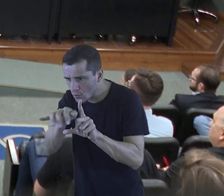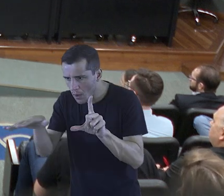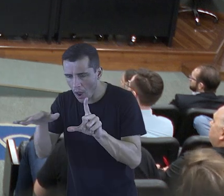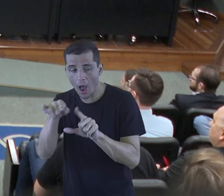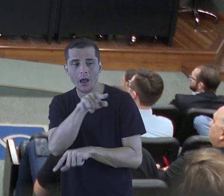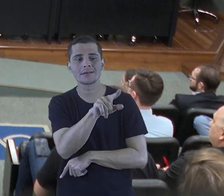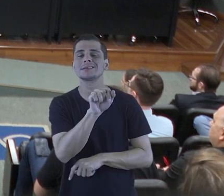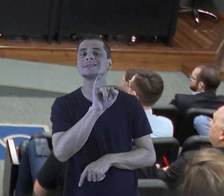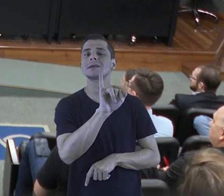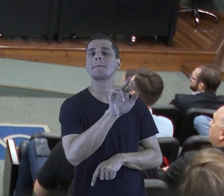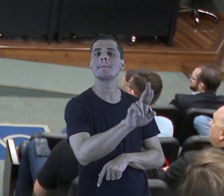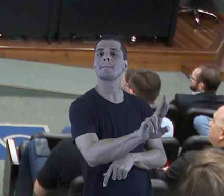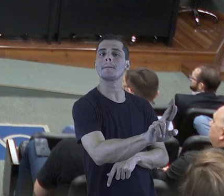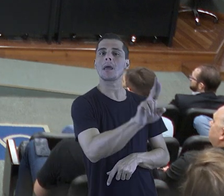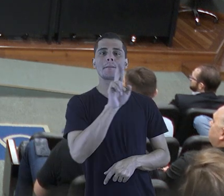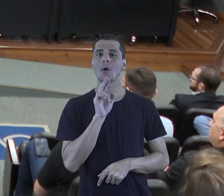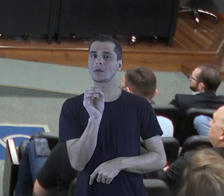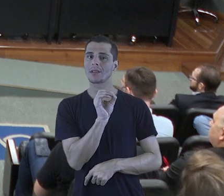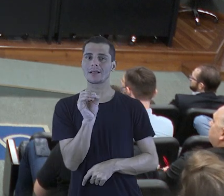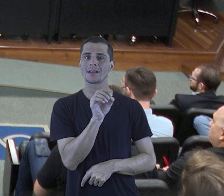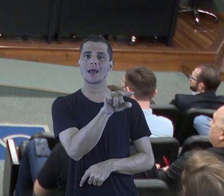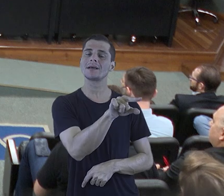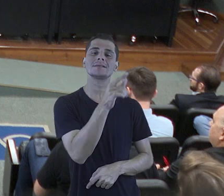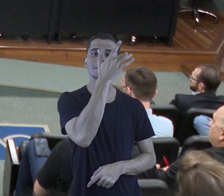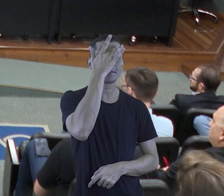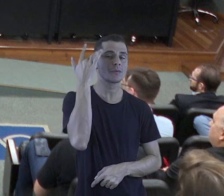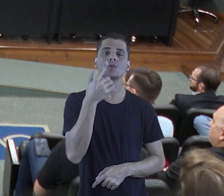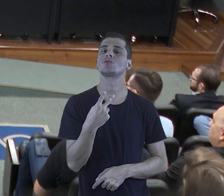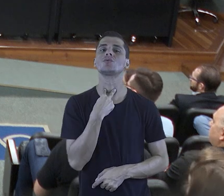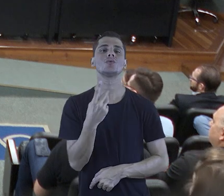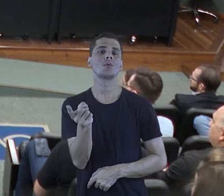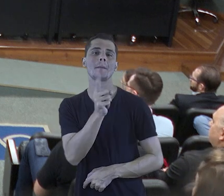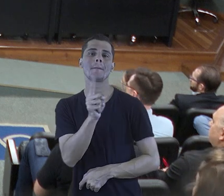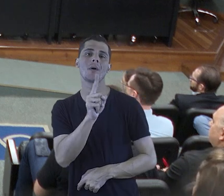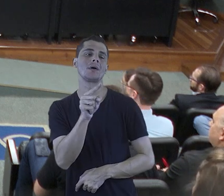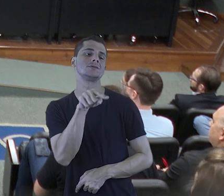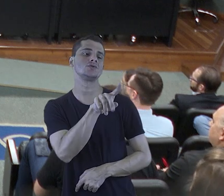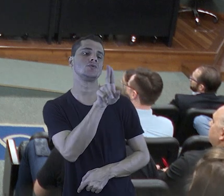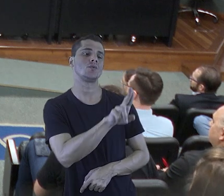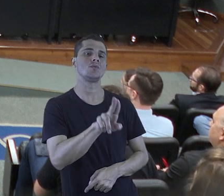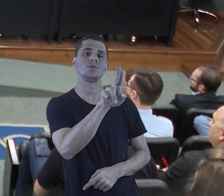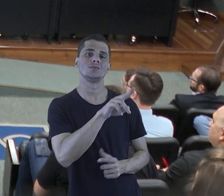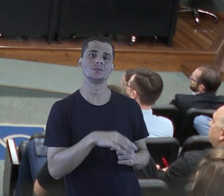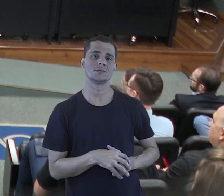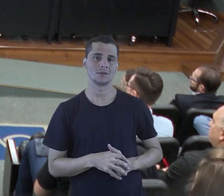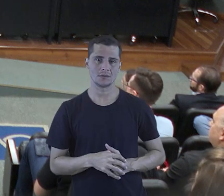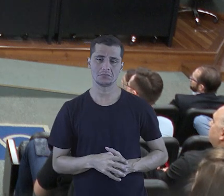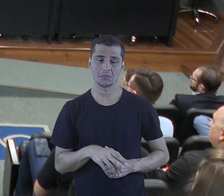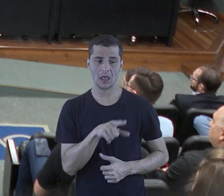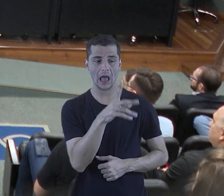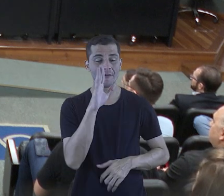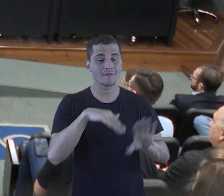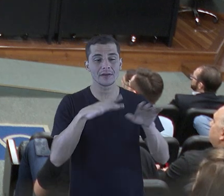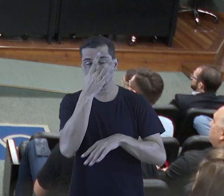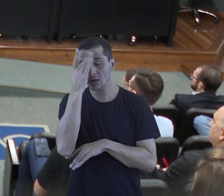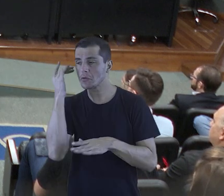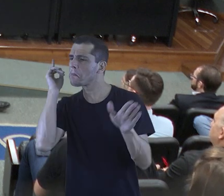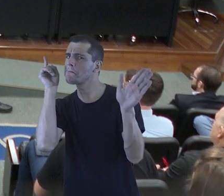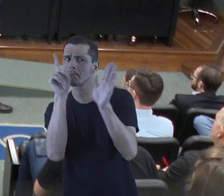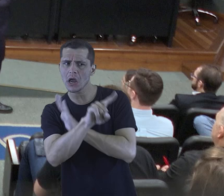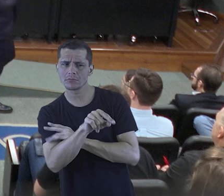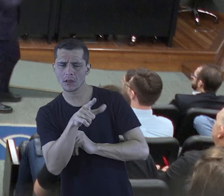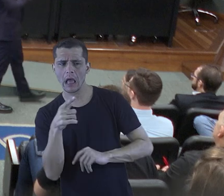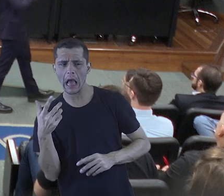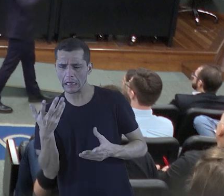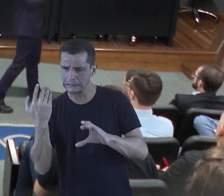perguntou se eu queria e em cinco dias se eu não quisesse, eu achei um absurdo, não respondi. Eu nem te conheço. Ou,